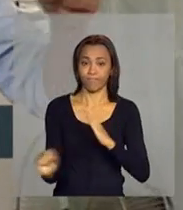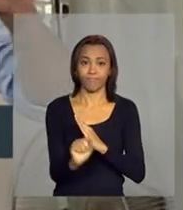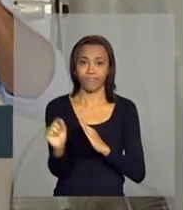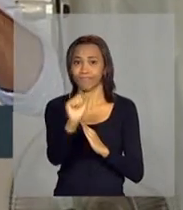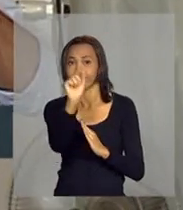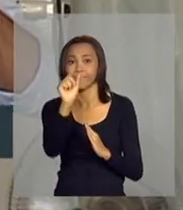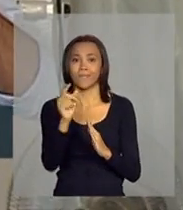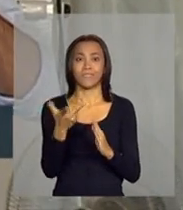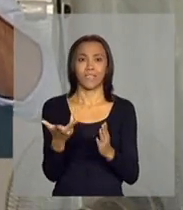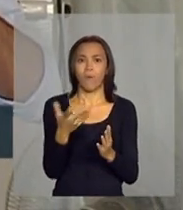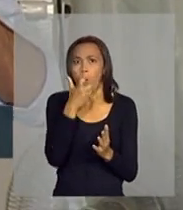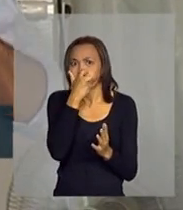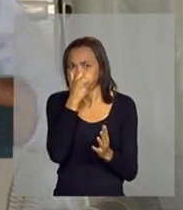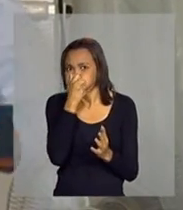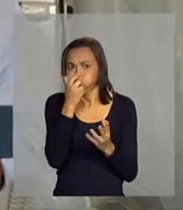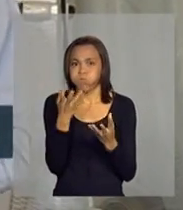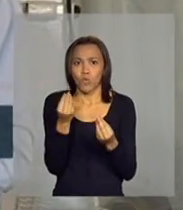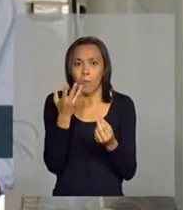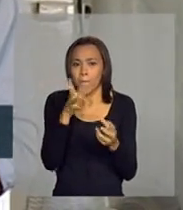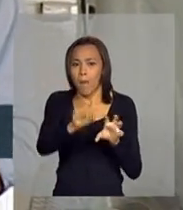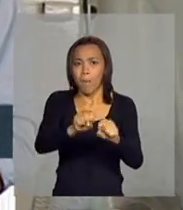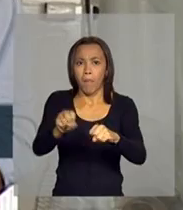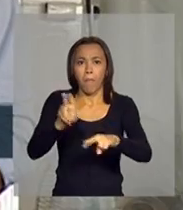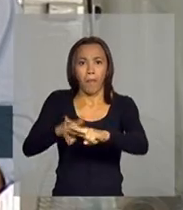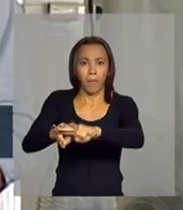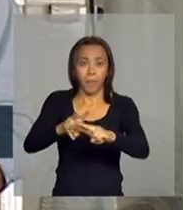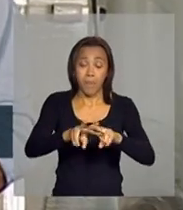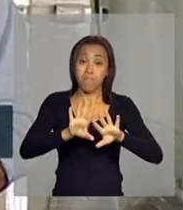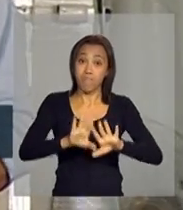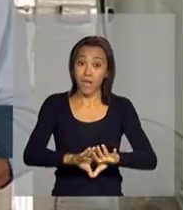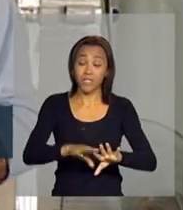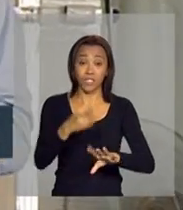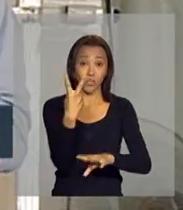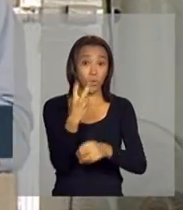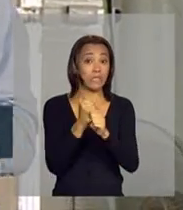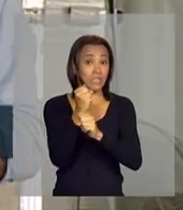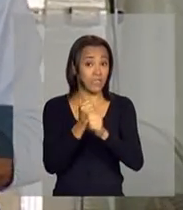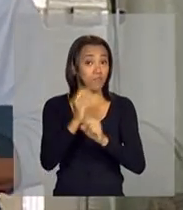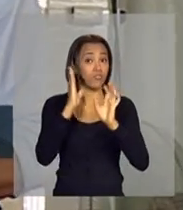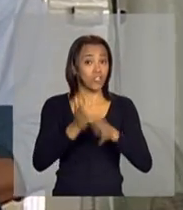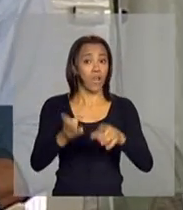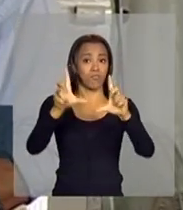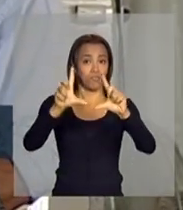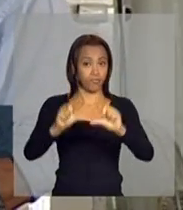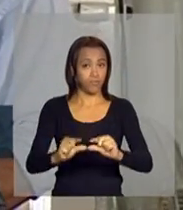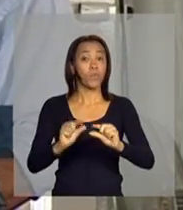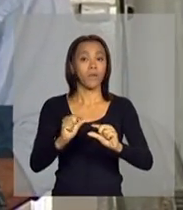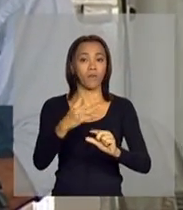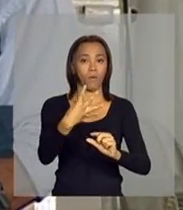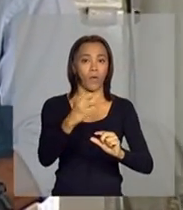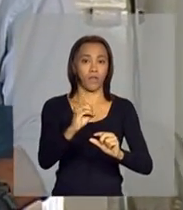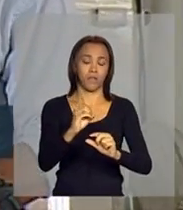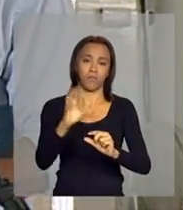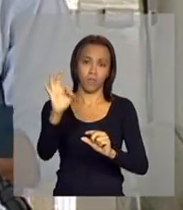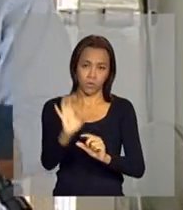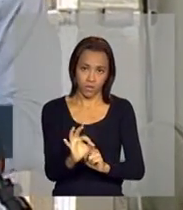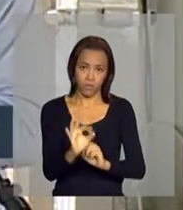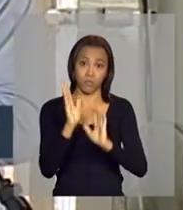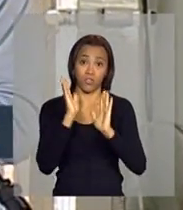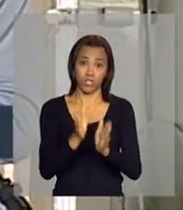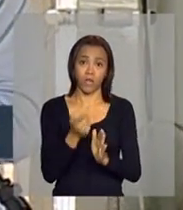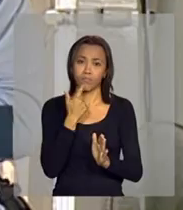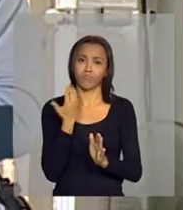continuam, superlotadas. Mas em 2 anos já reduzimos em 40% e lançamos há 15